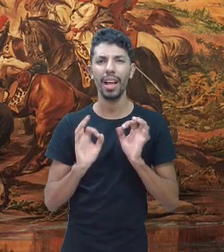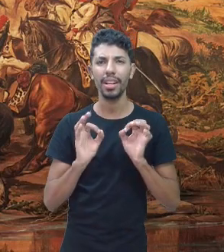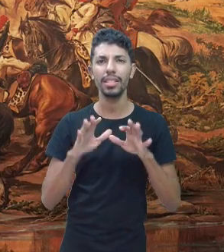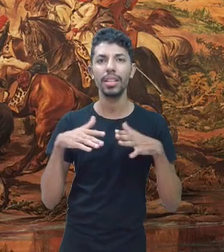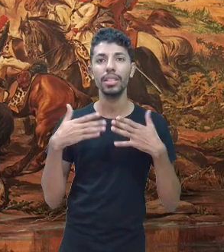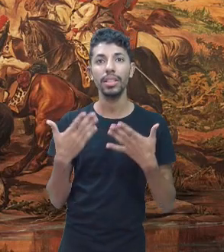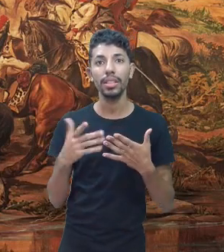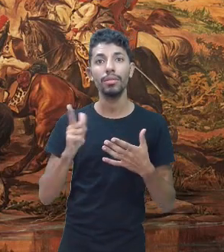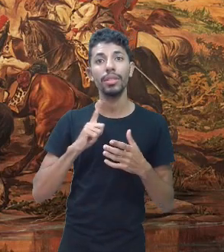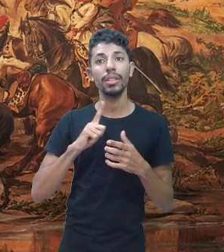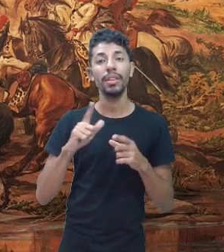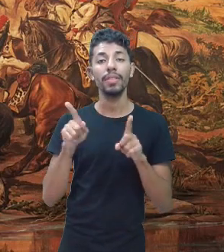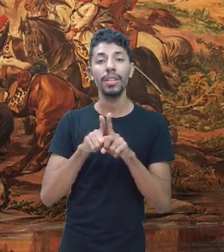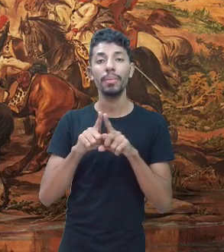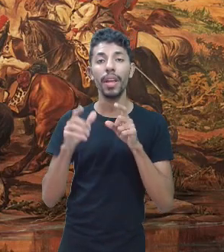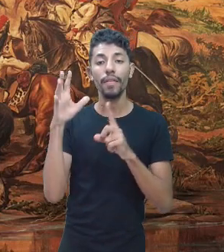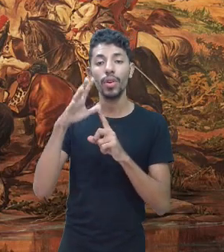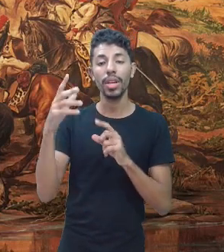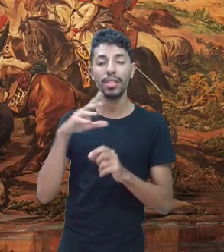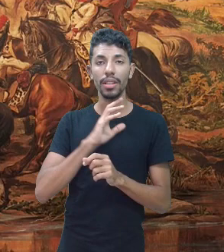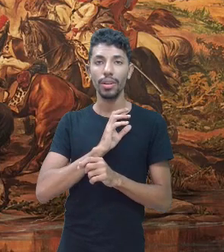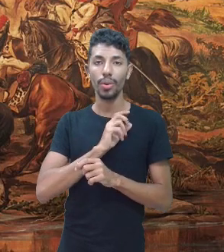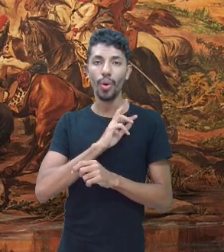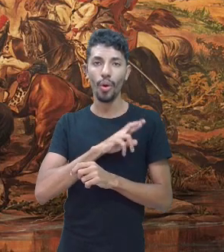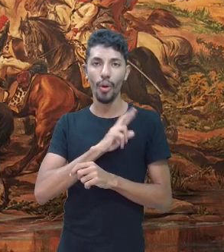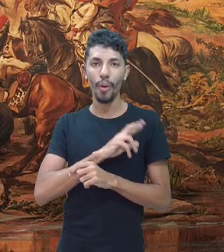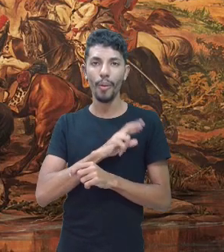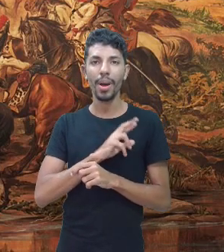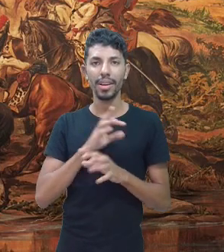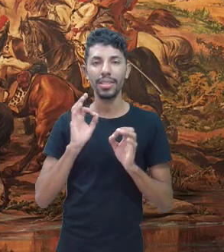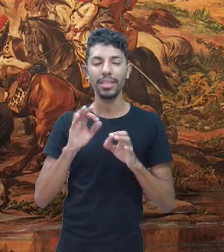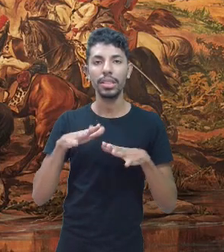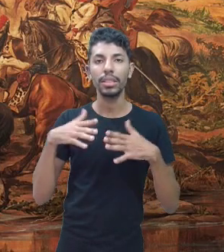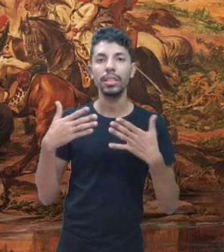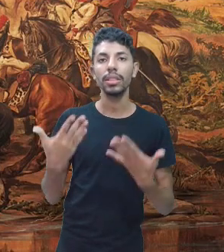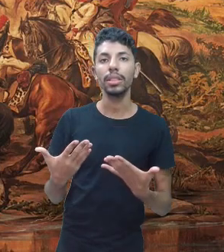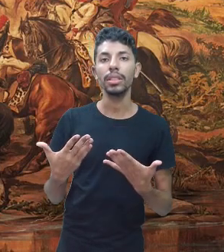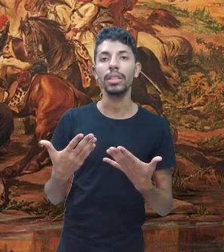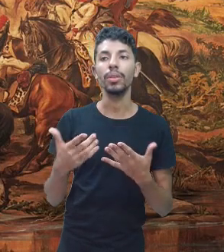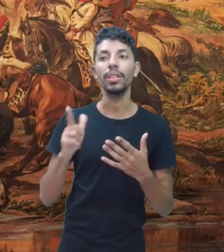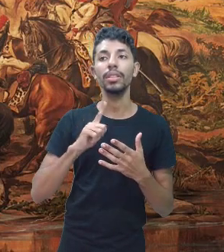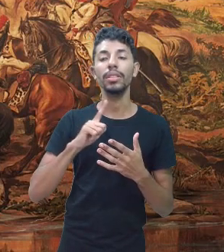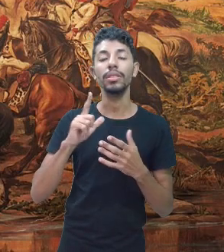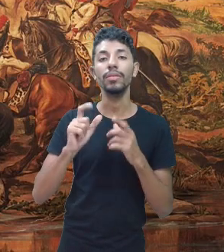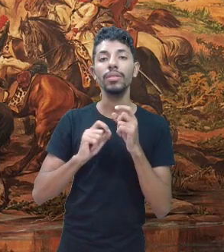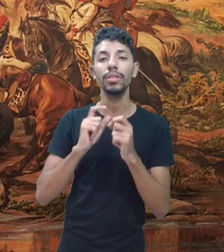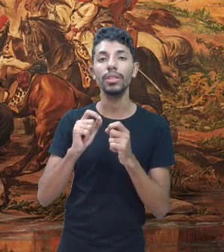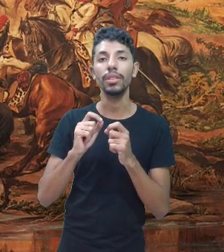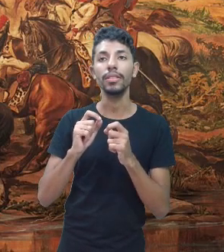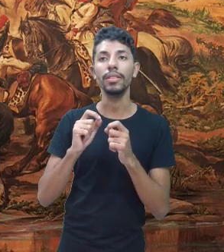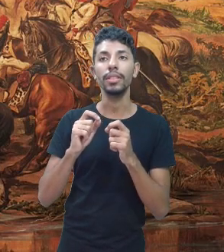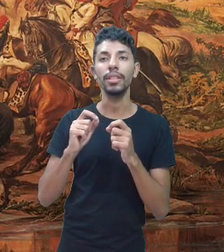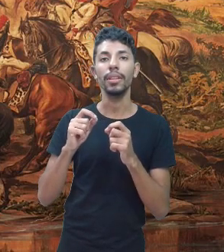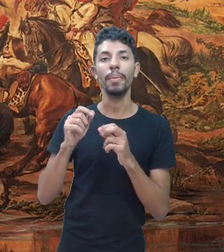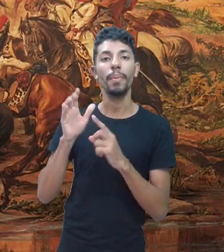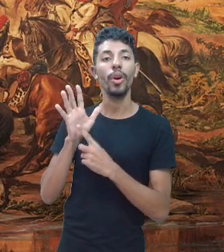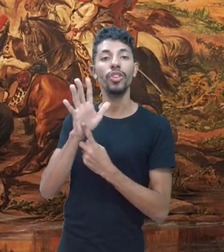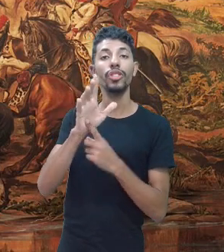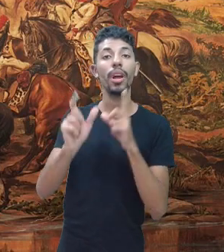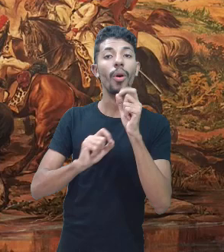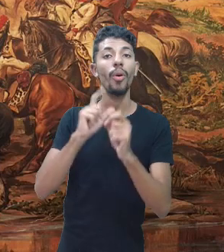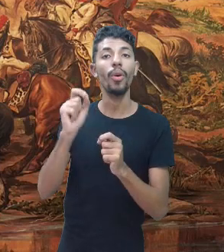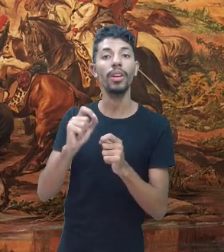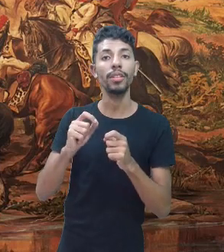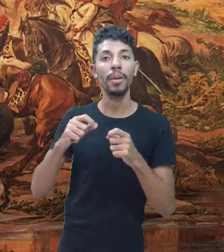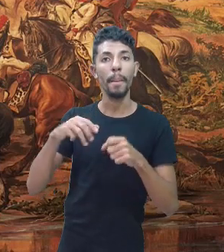pelo romantismo puro gênero, que tentava representar os grandes feitos nacionais. Os europeus faziam isso, né? Mostrar grandes